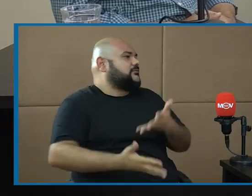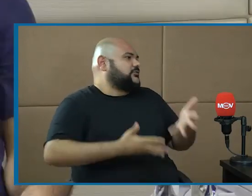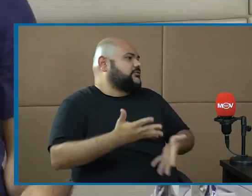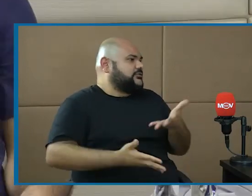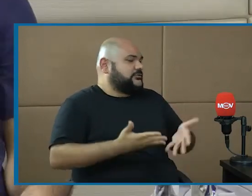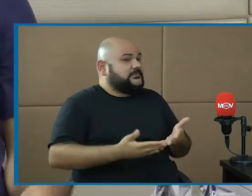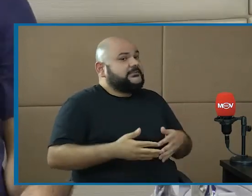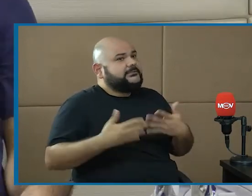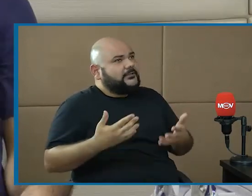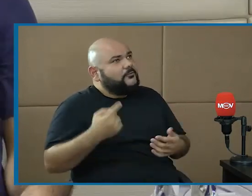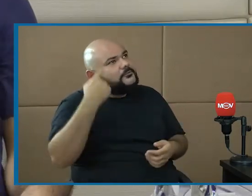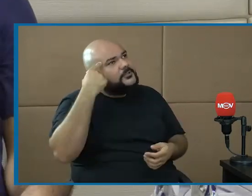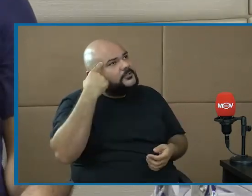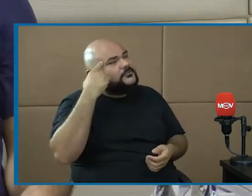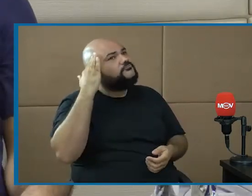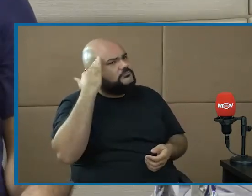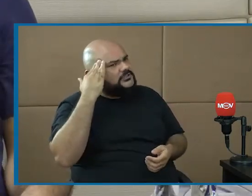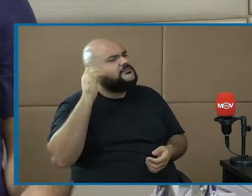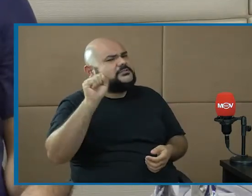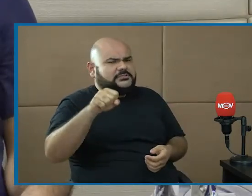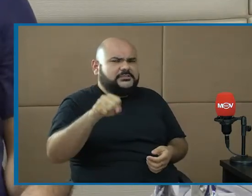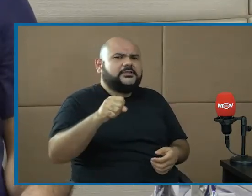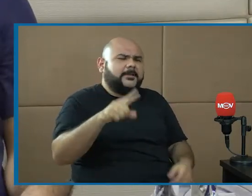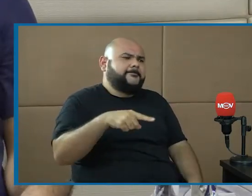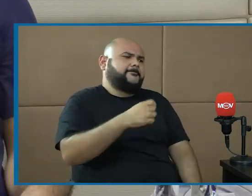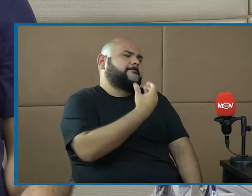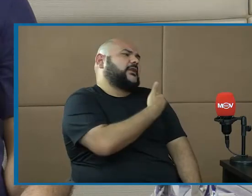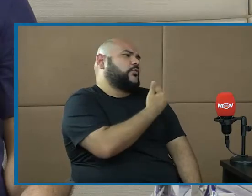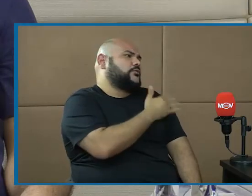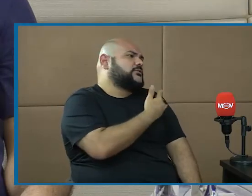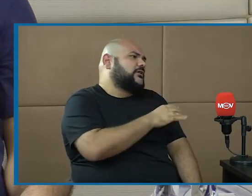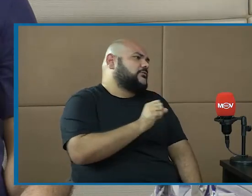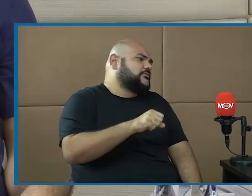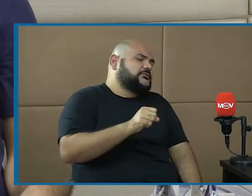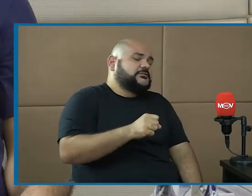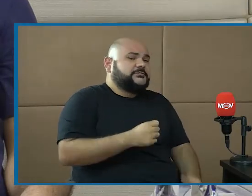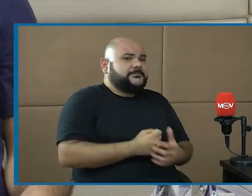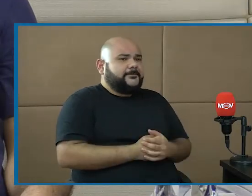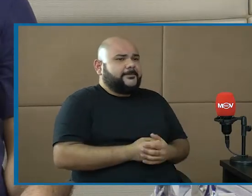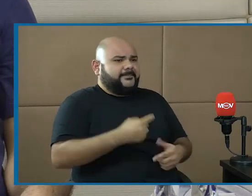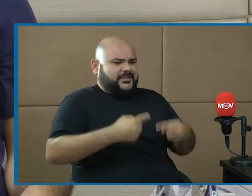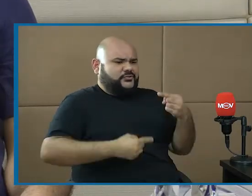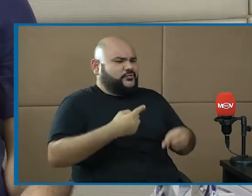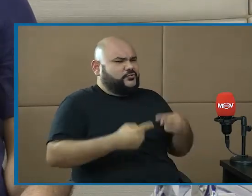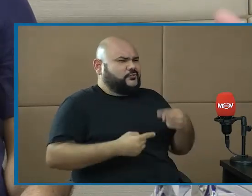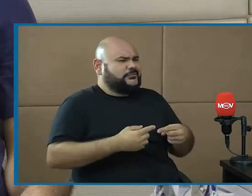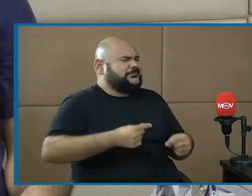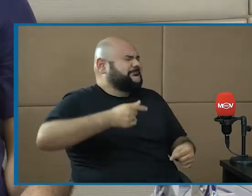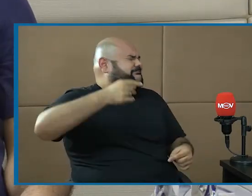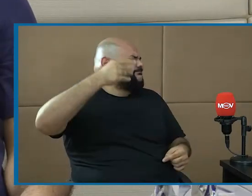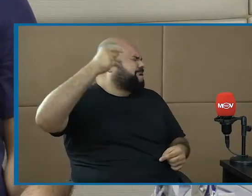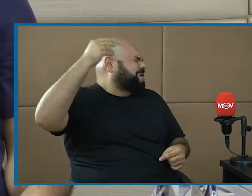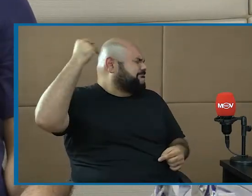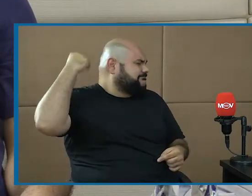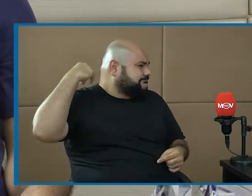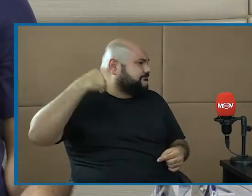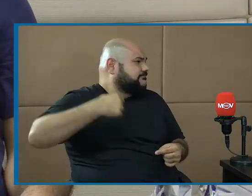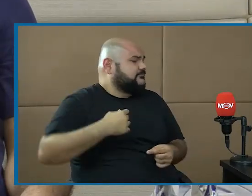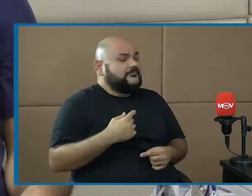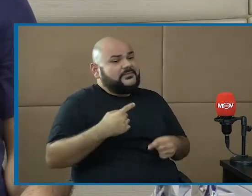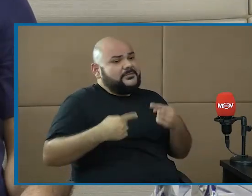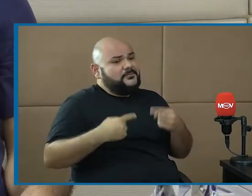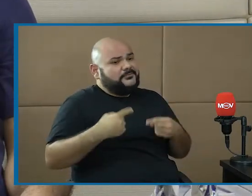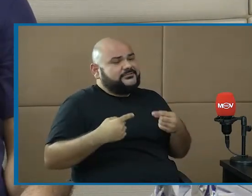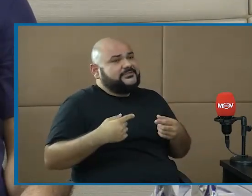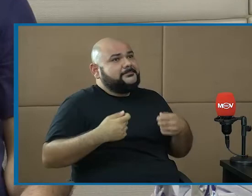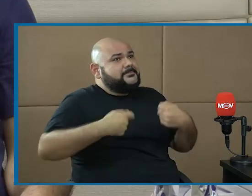quê? Porque já não é uma discussão nova, né? As políticas, elas estão constantemente, mas parece que se